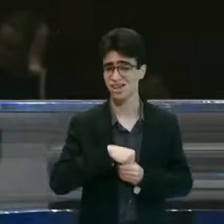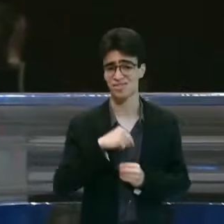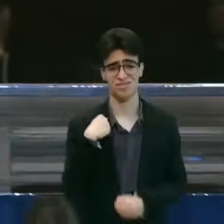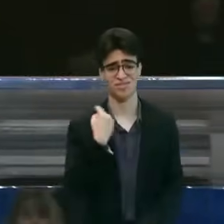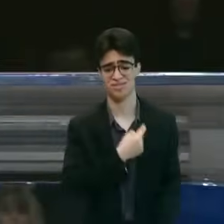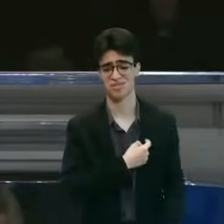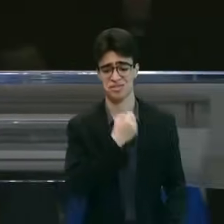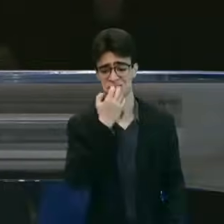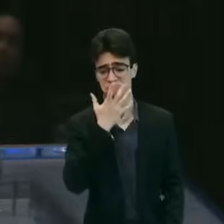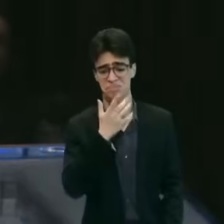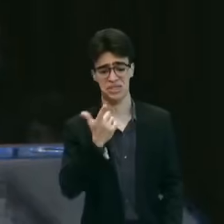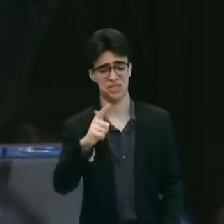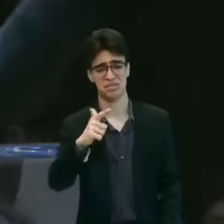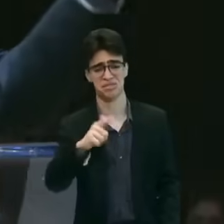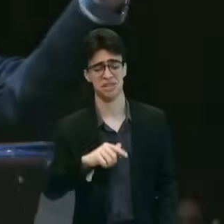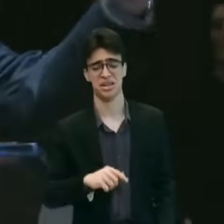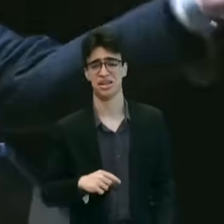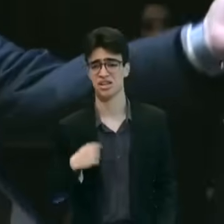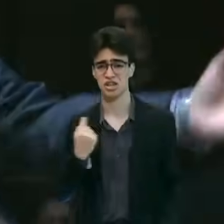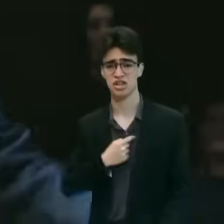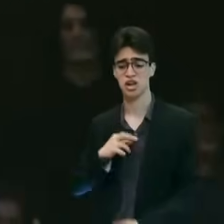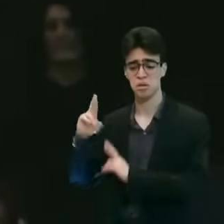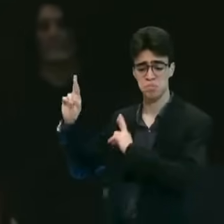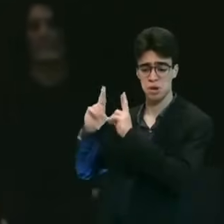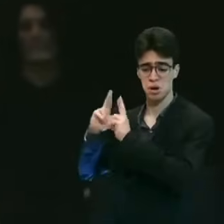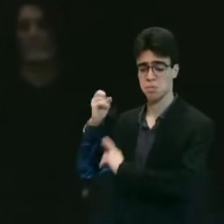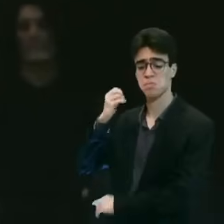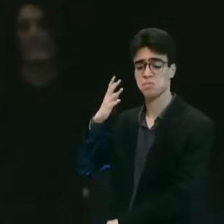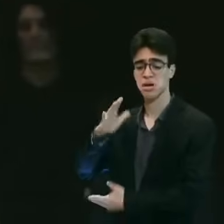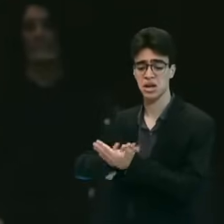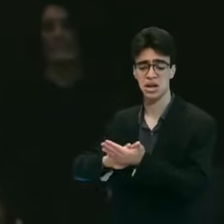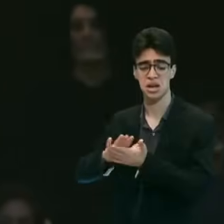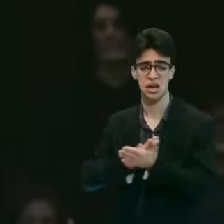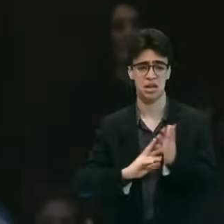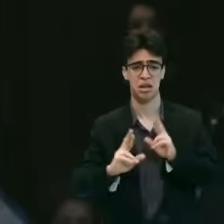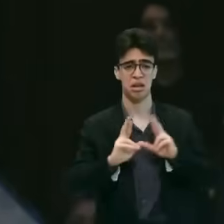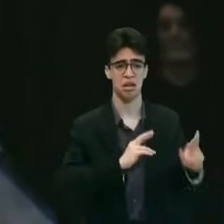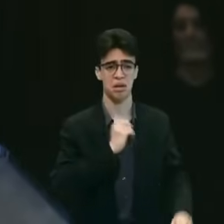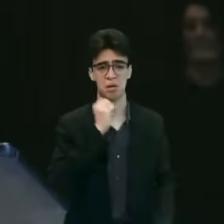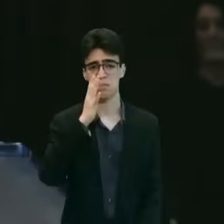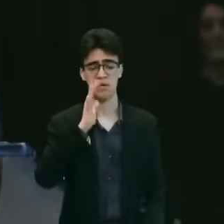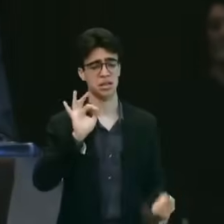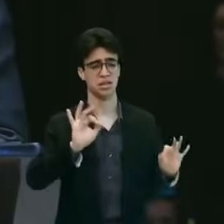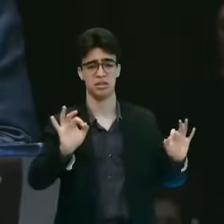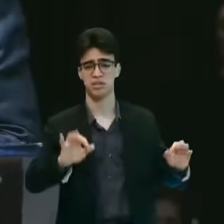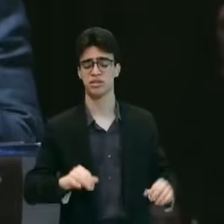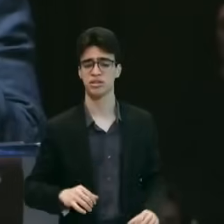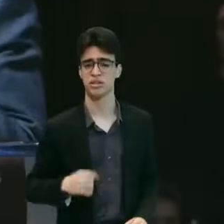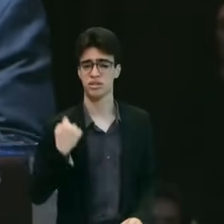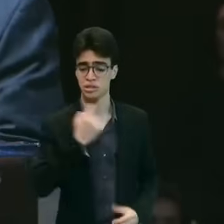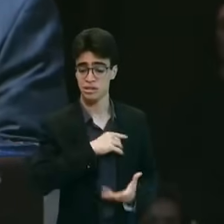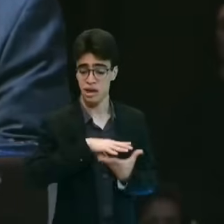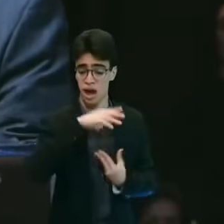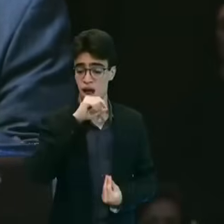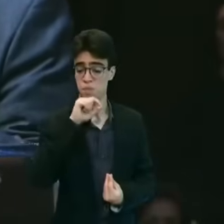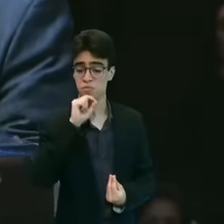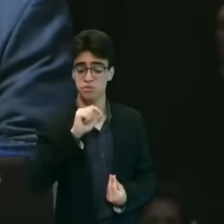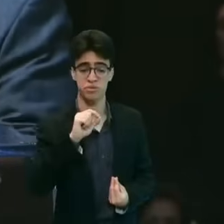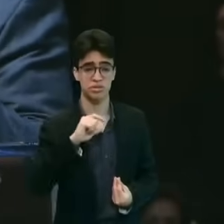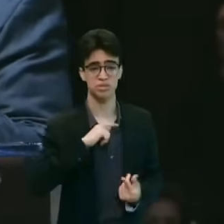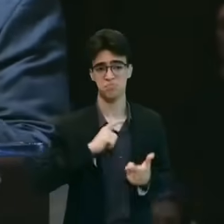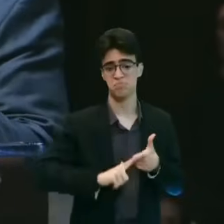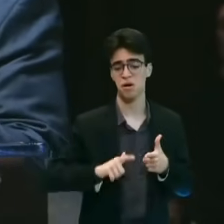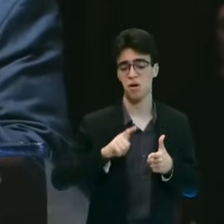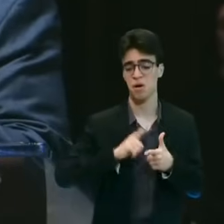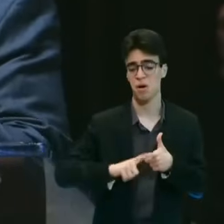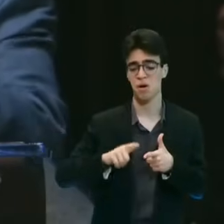bem, nem com a gente mesmo, nem com Deus, nem com as pessoas que estão ao nosso redor. Nossa alma está doente e